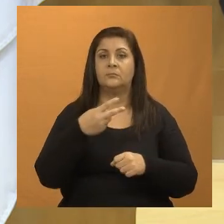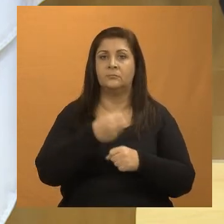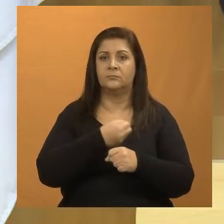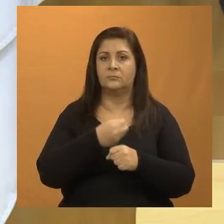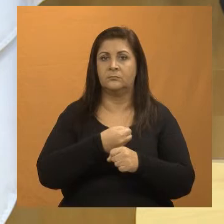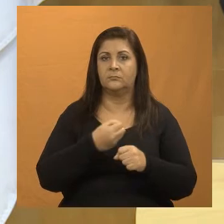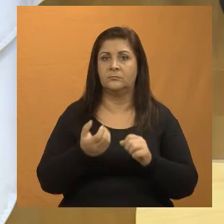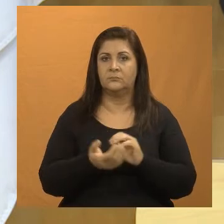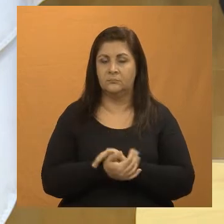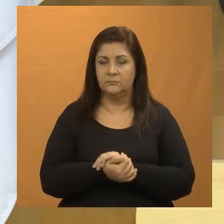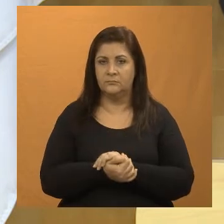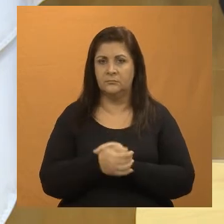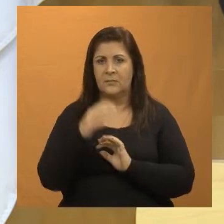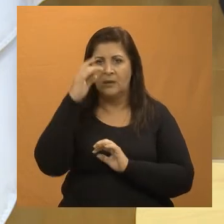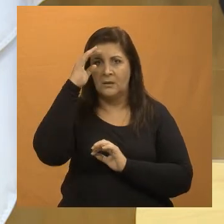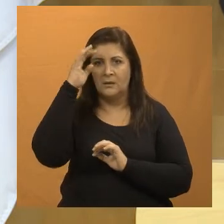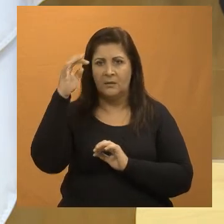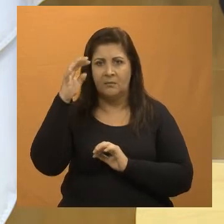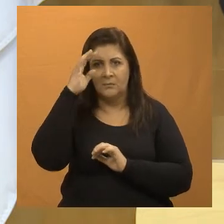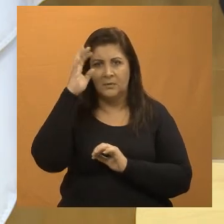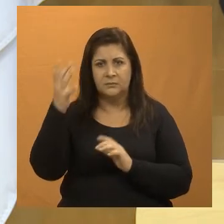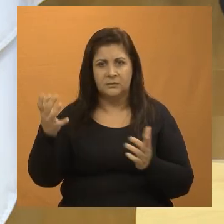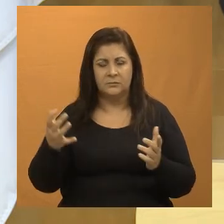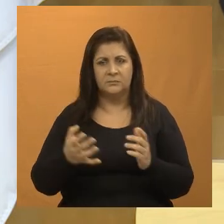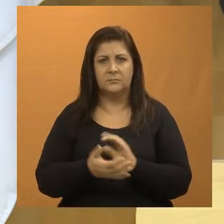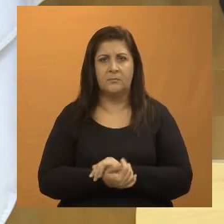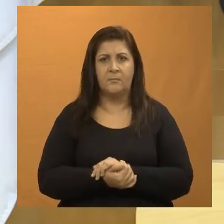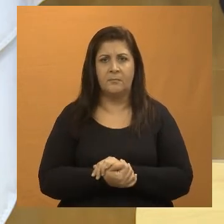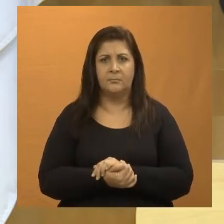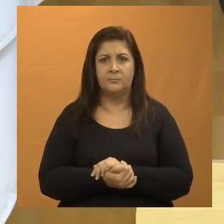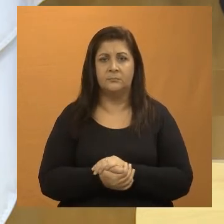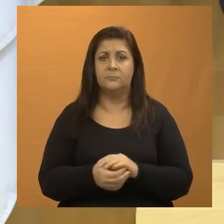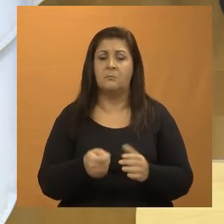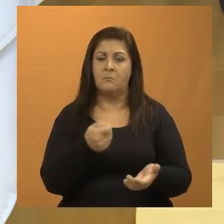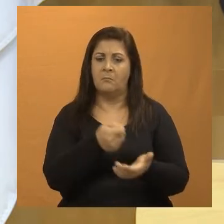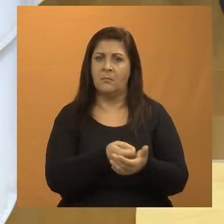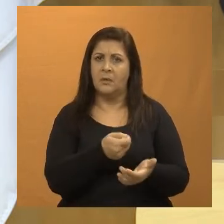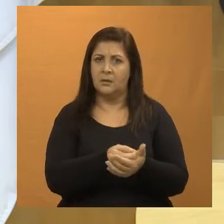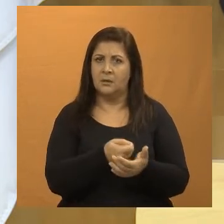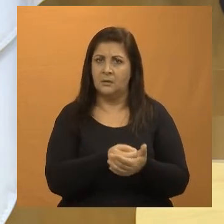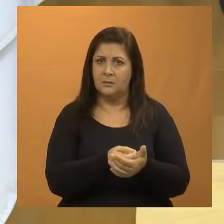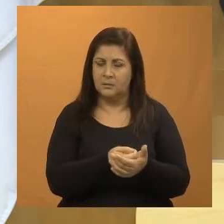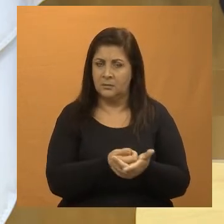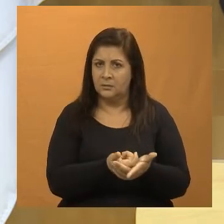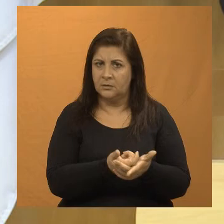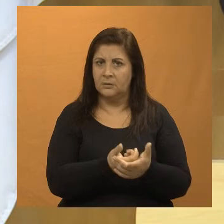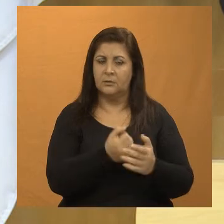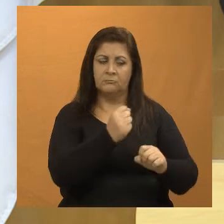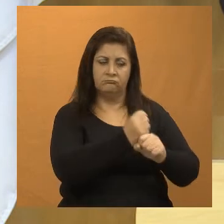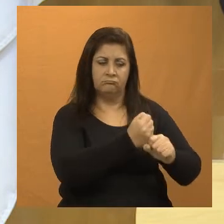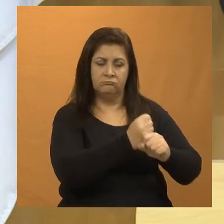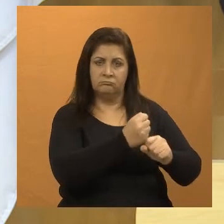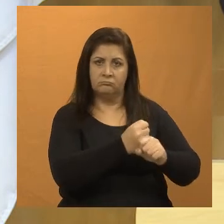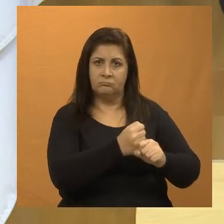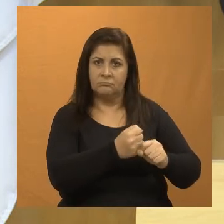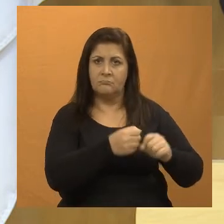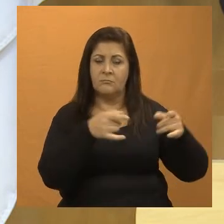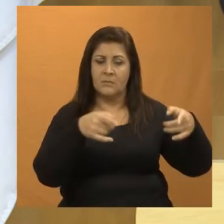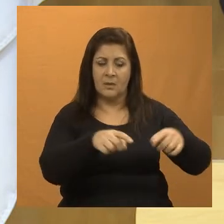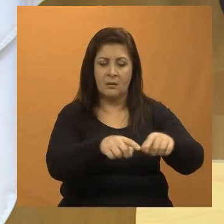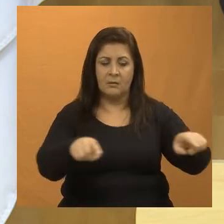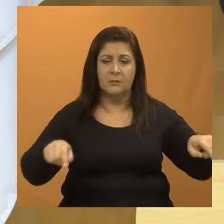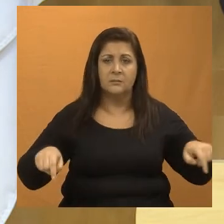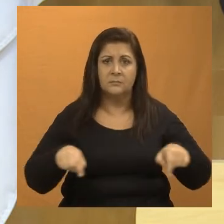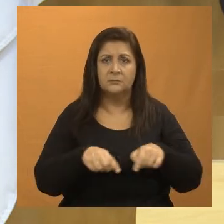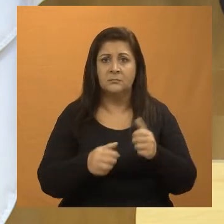anos, imaginem vocês, custeando a manutenção do estádio, as reformas do estádio e não podendo usar o